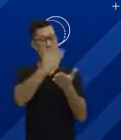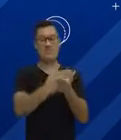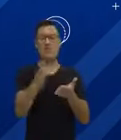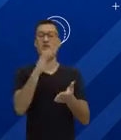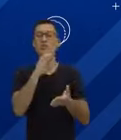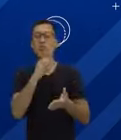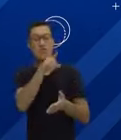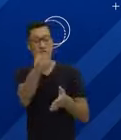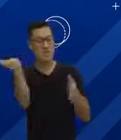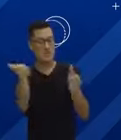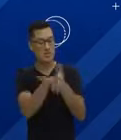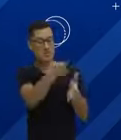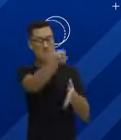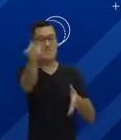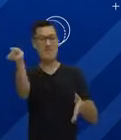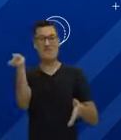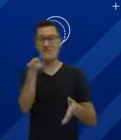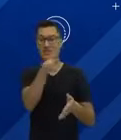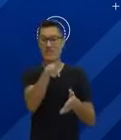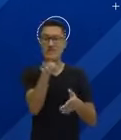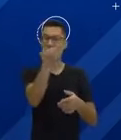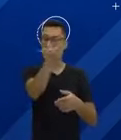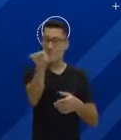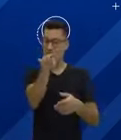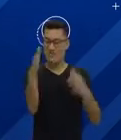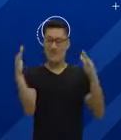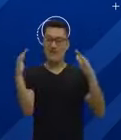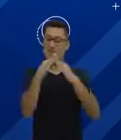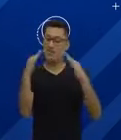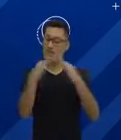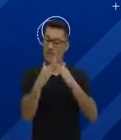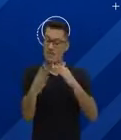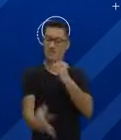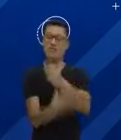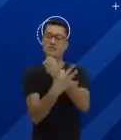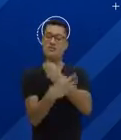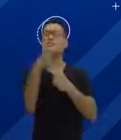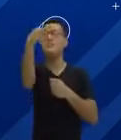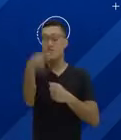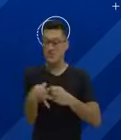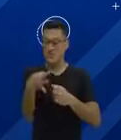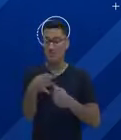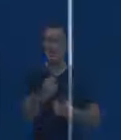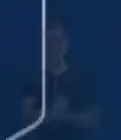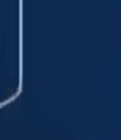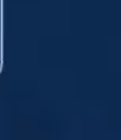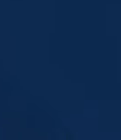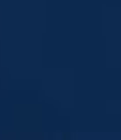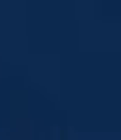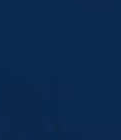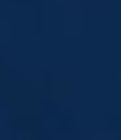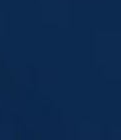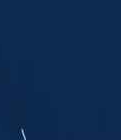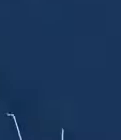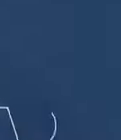até vocês, e vocês estejam em casa e com segurança. Tá certo? Vamos para o nosso intervalo?